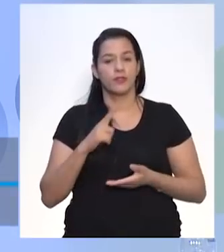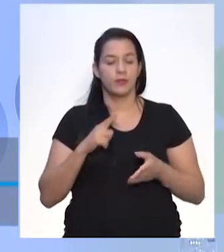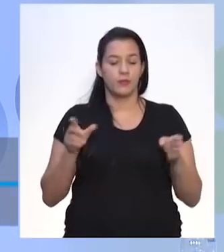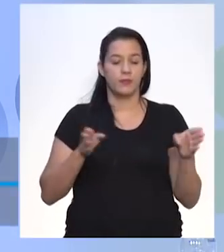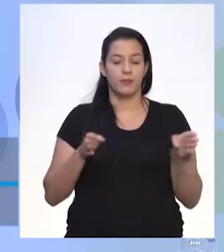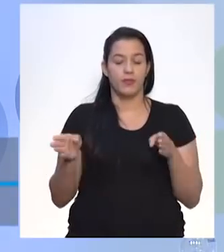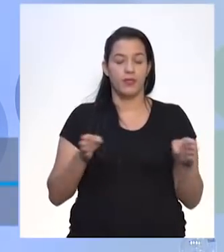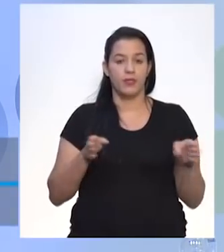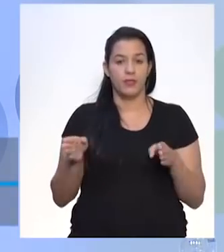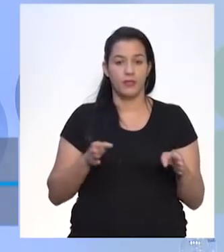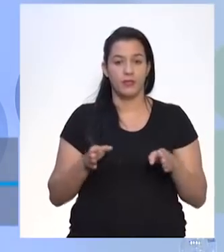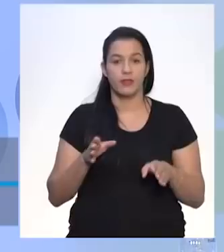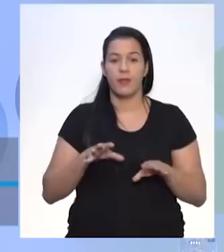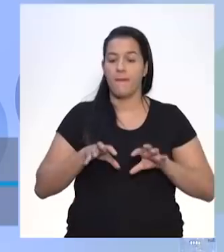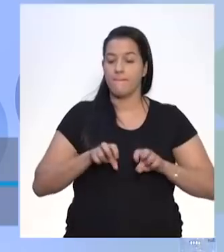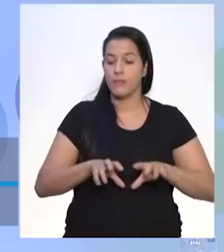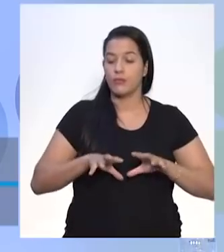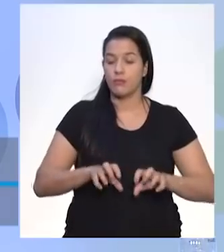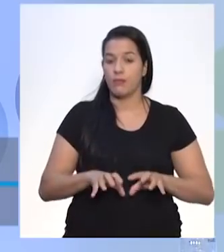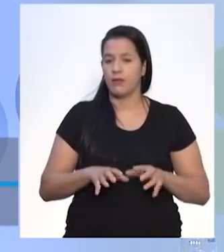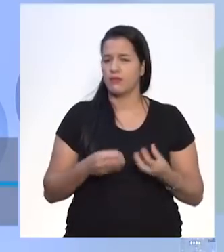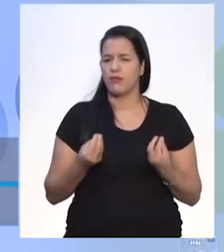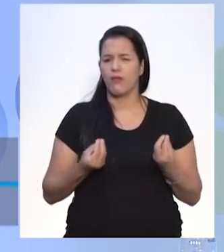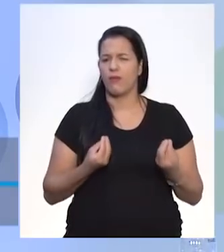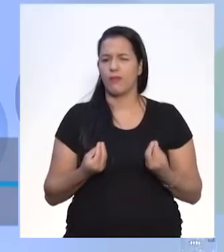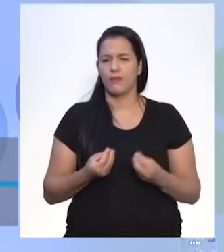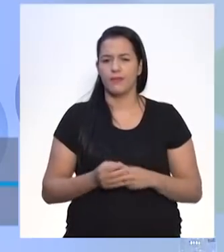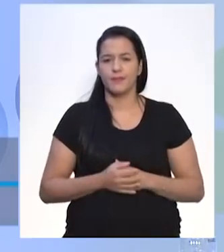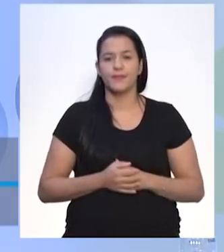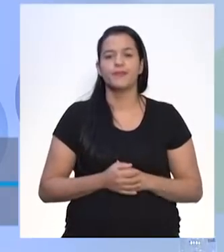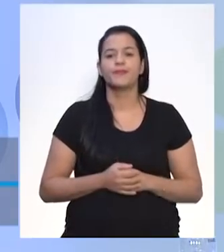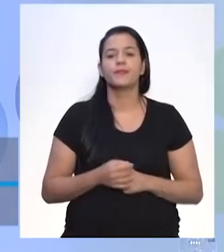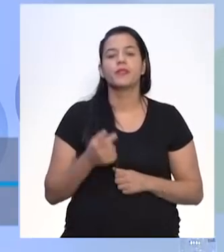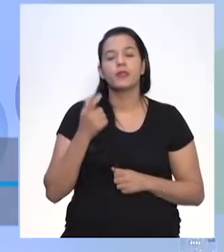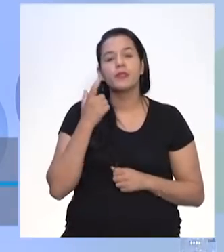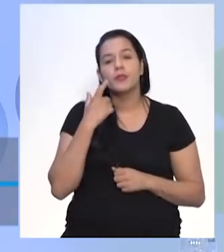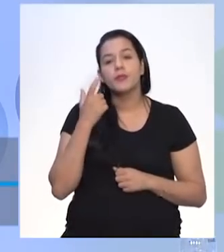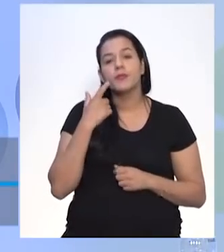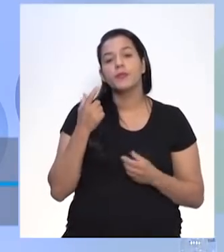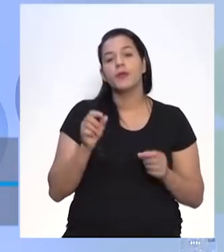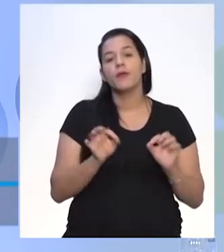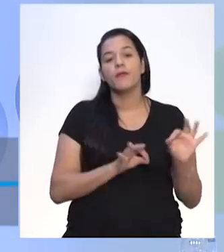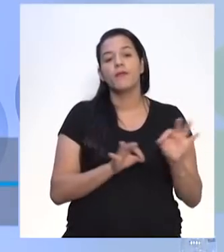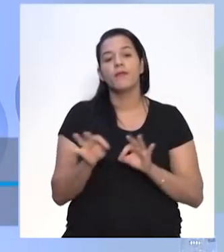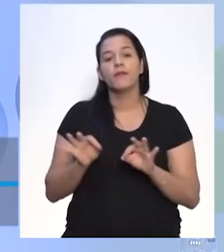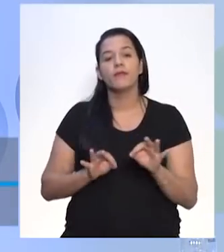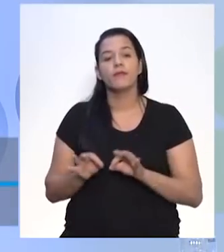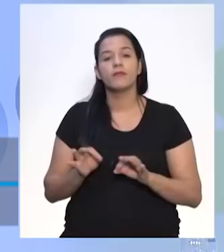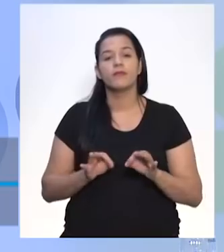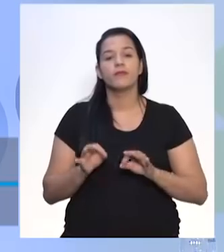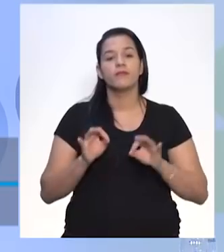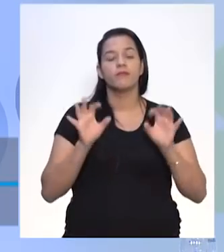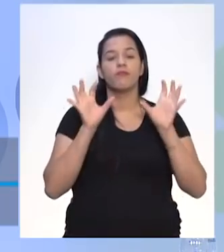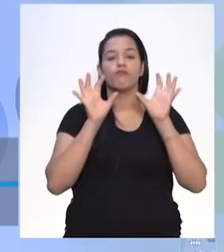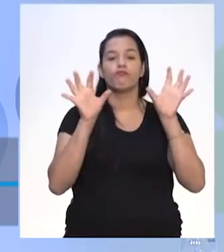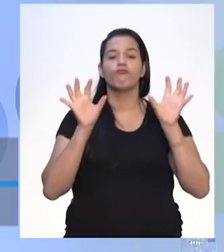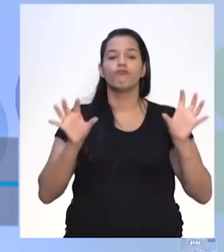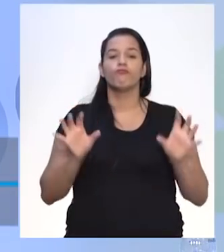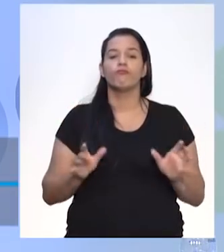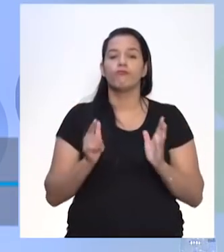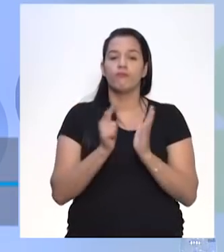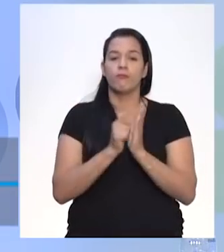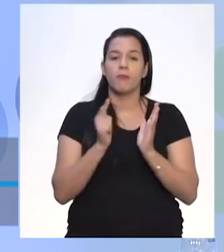assim de momento mão na massa. Vejam aí, a gente vai produzir um quadrinho de